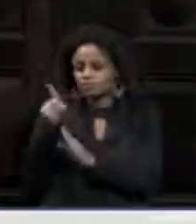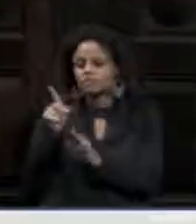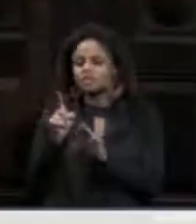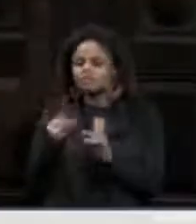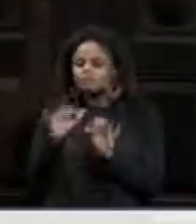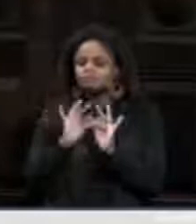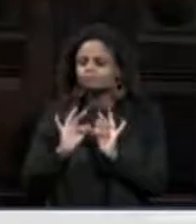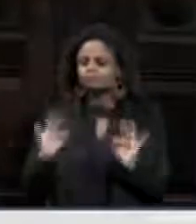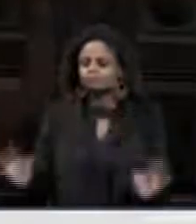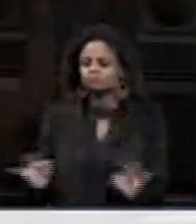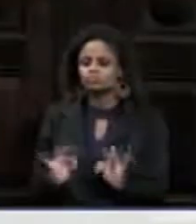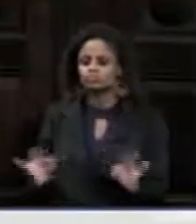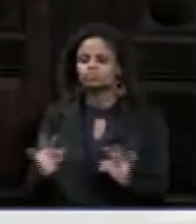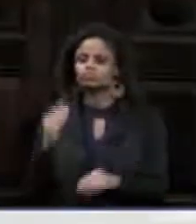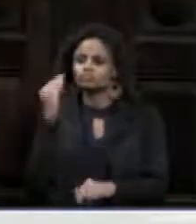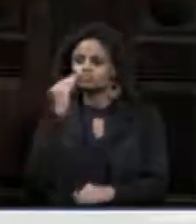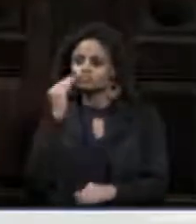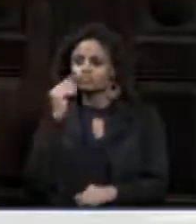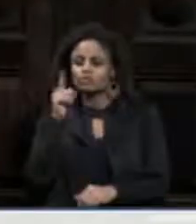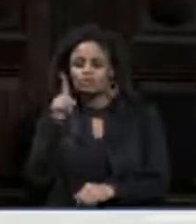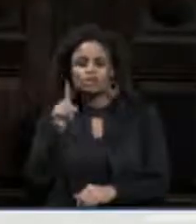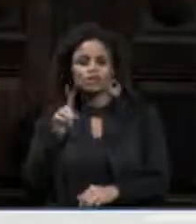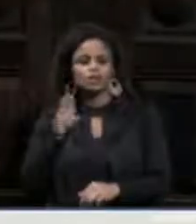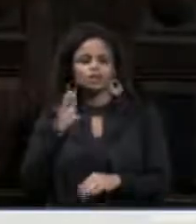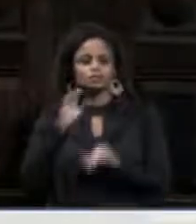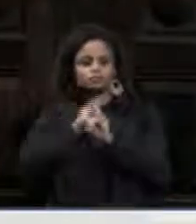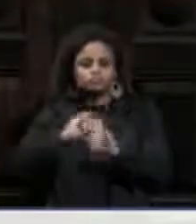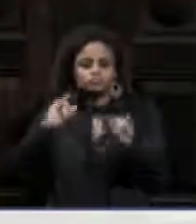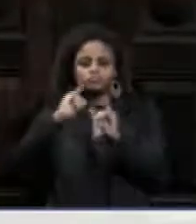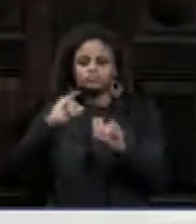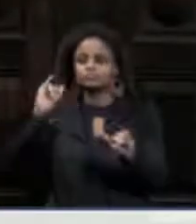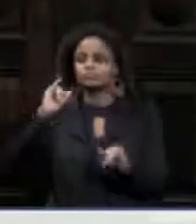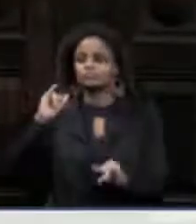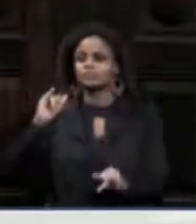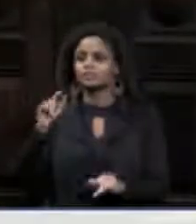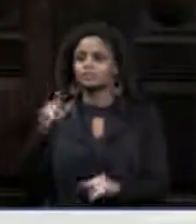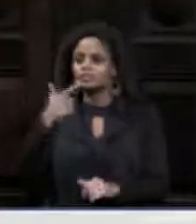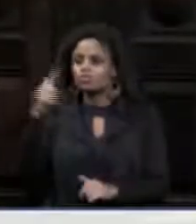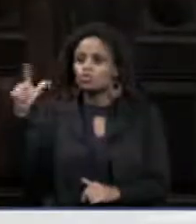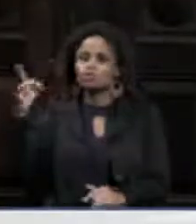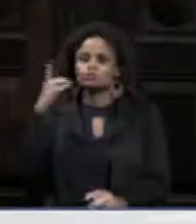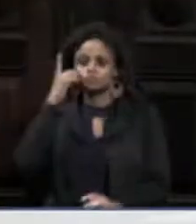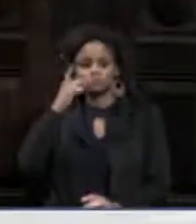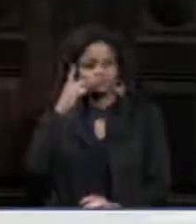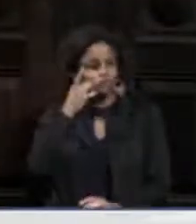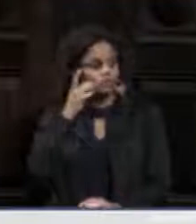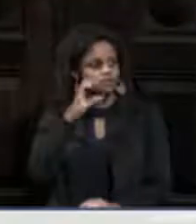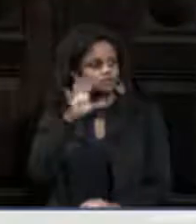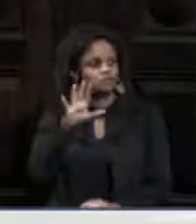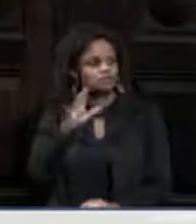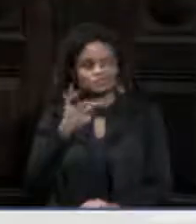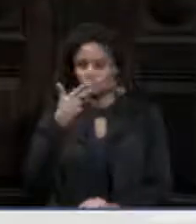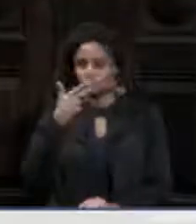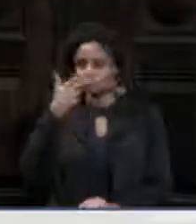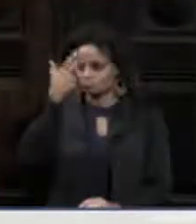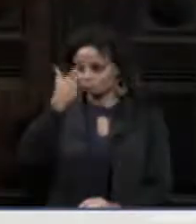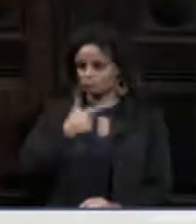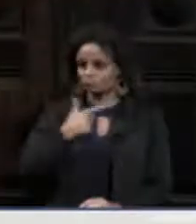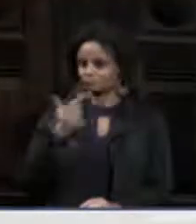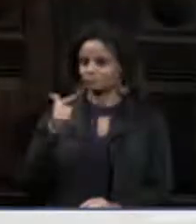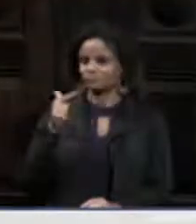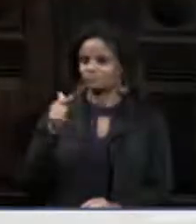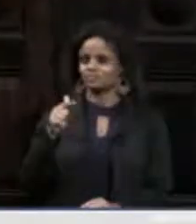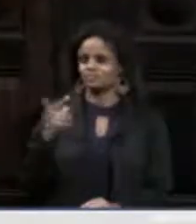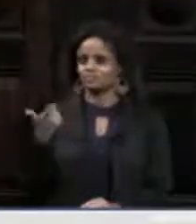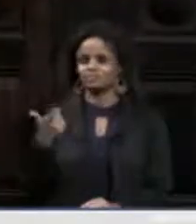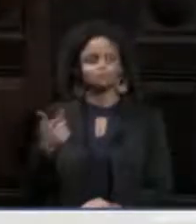citou da campanha do Ciro, do Pedro, e não falou da sua. Então, quero aqui dizer